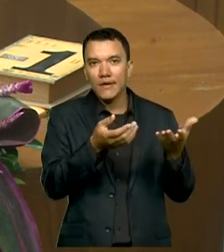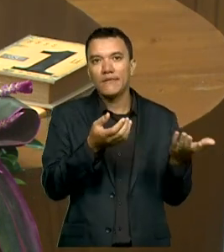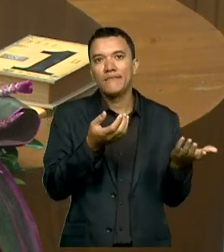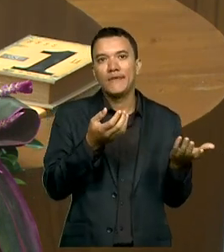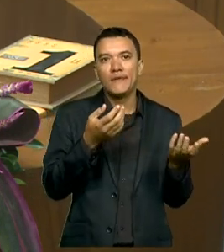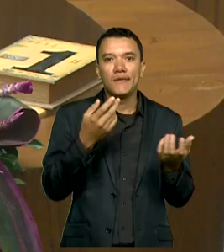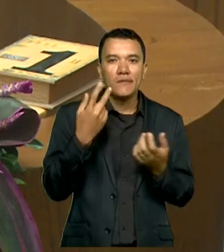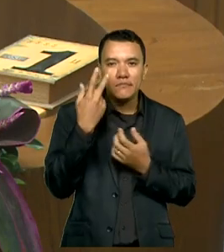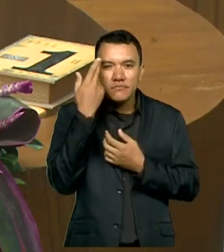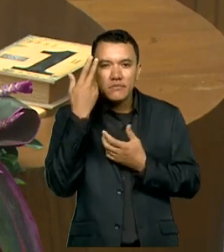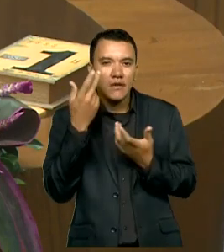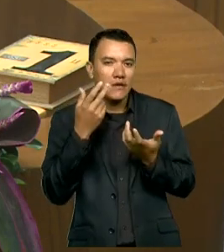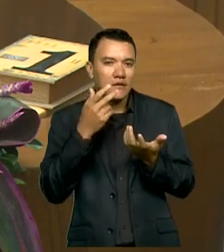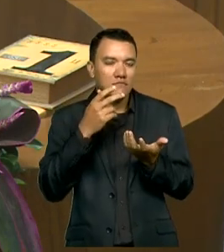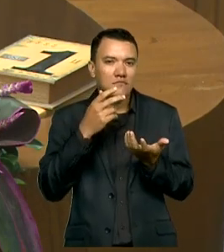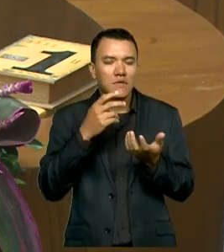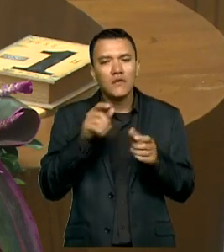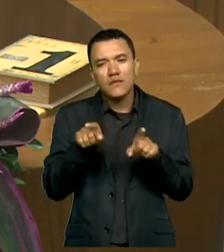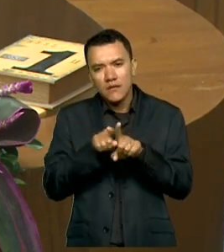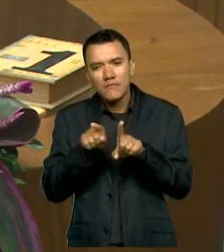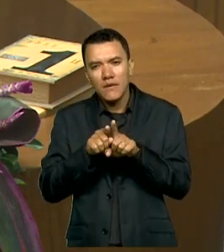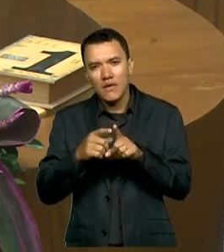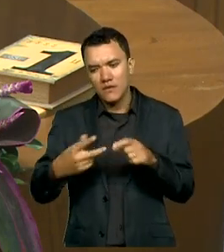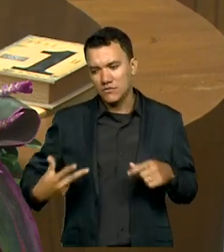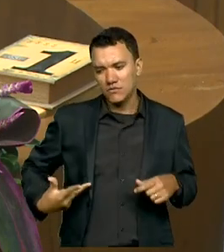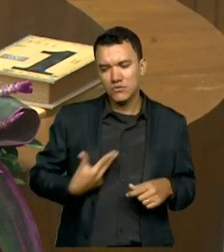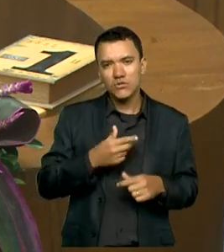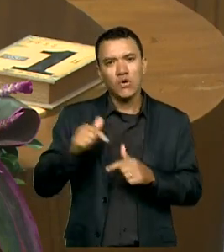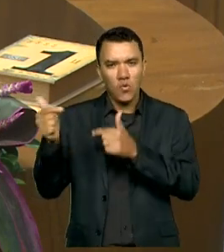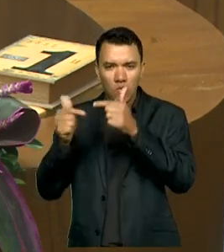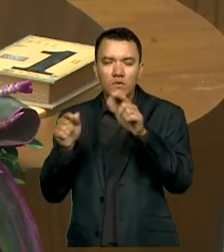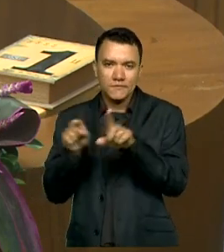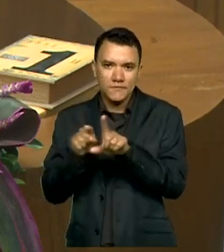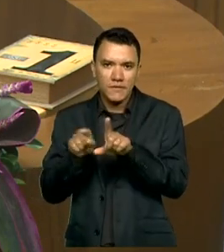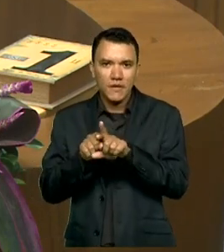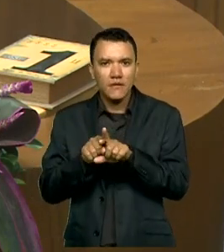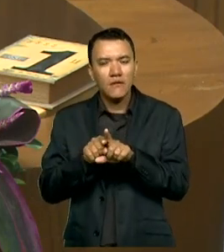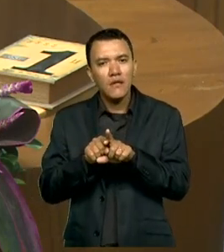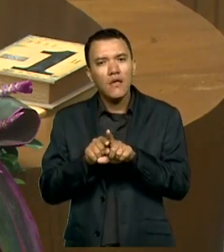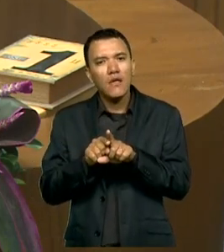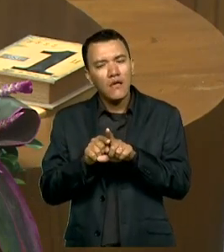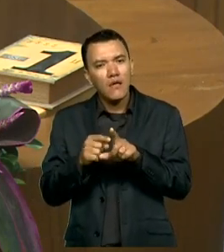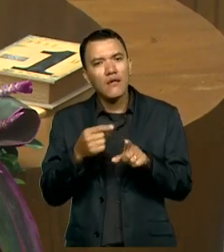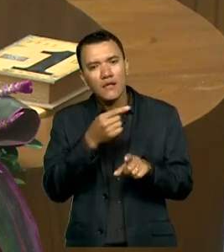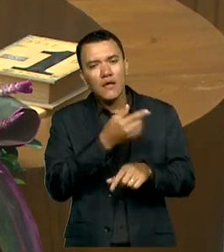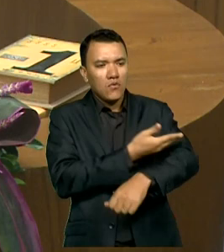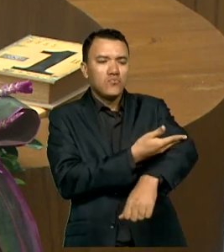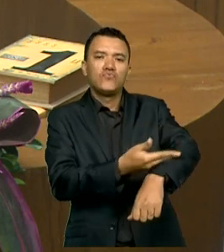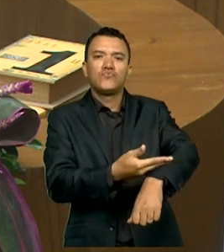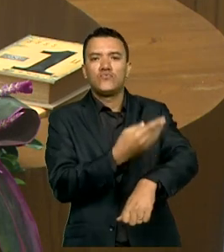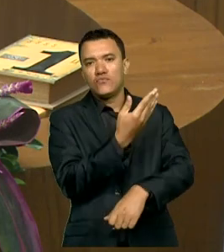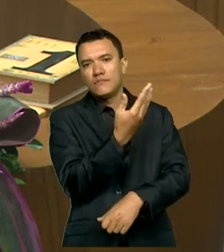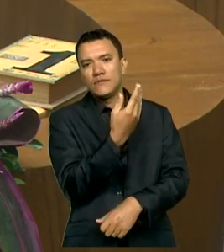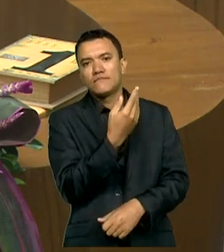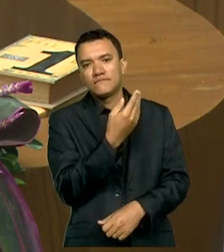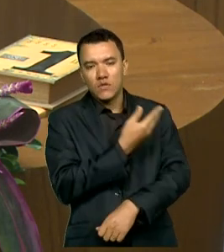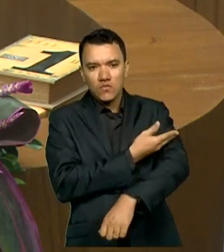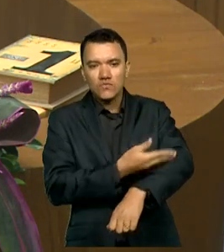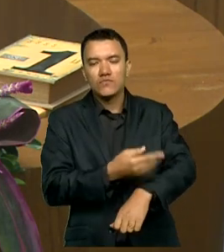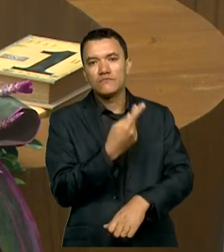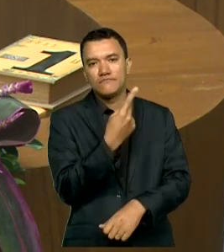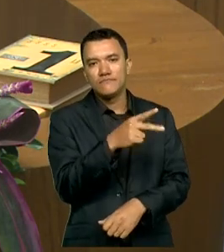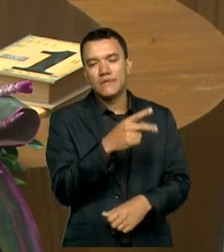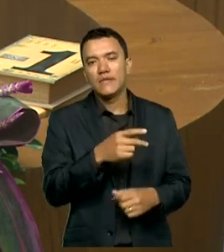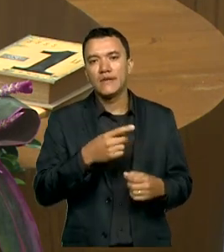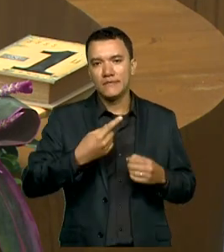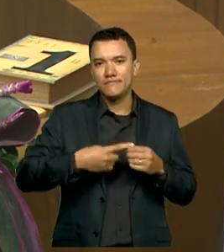cirurgias, é uma marca daquela cidade. Esse ano a gente faz todo sábado um mutirão para diminuir as filas.